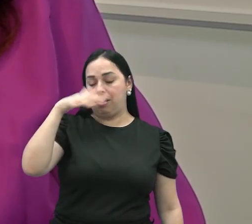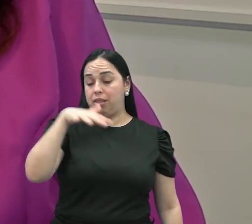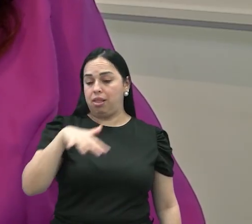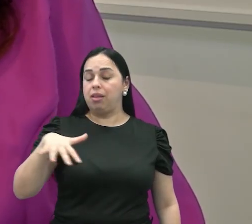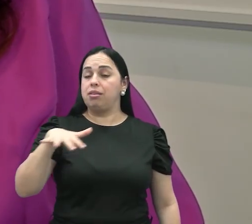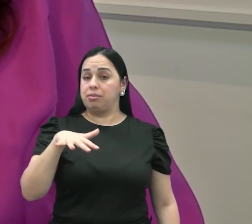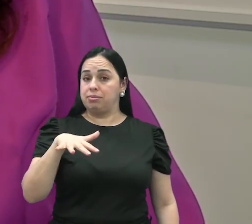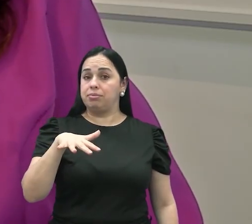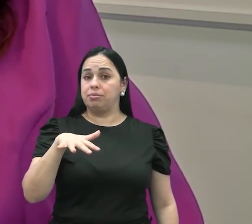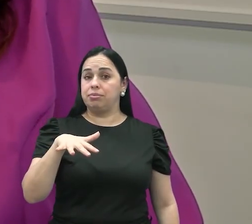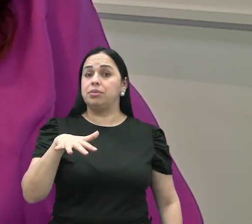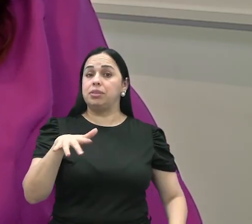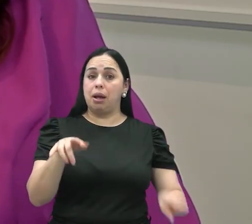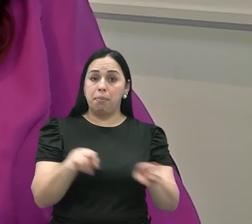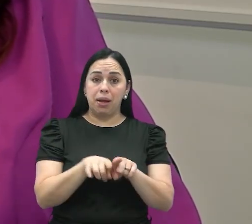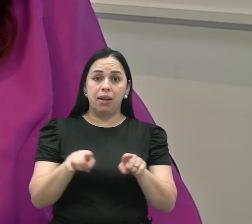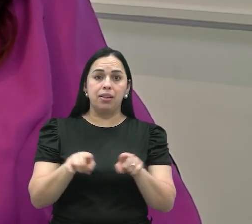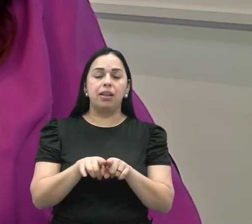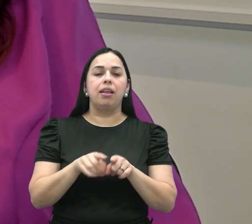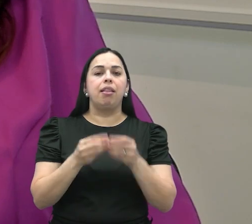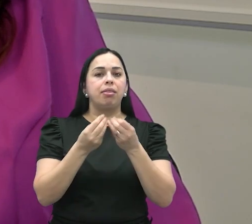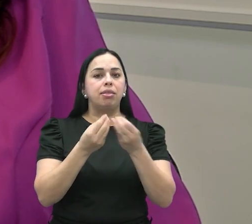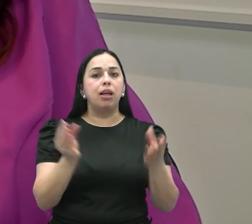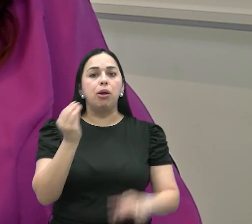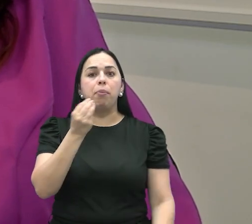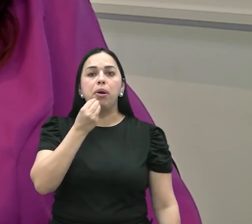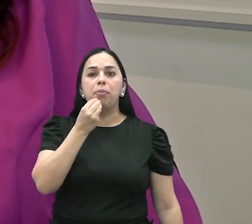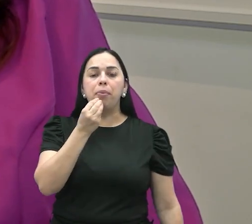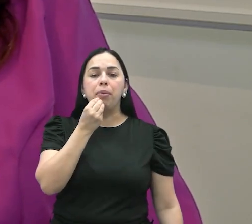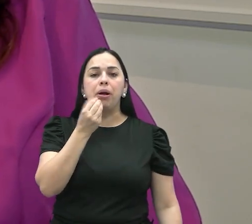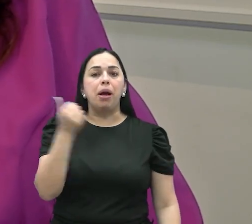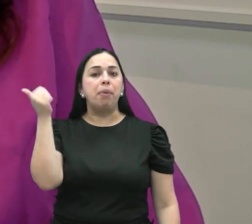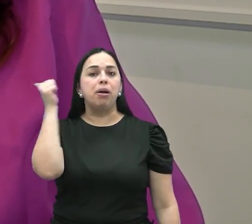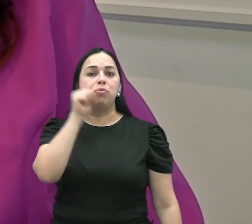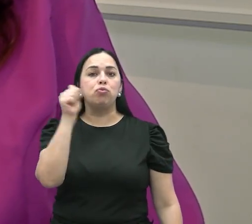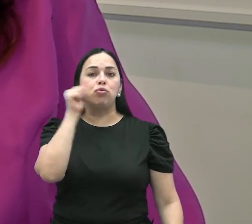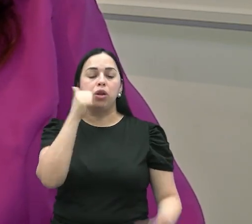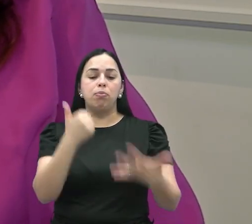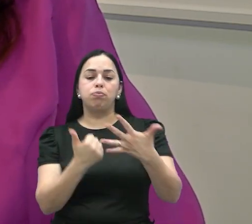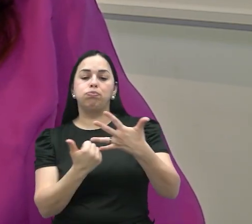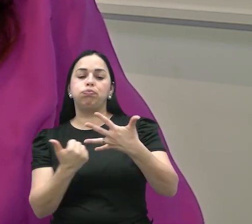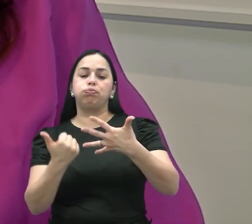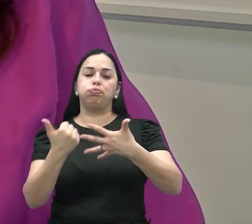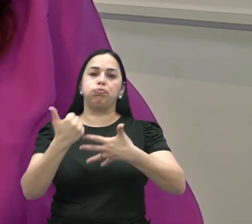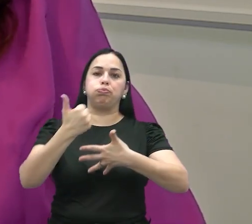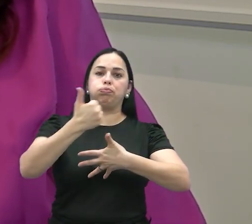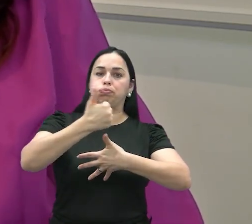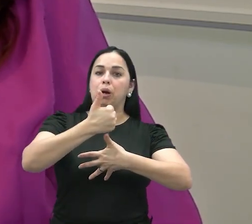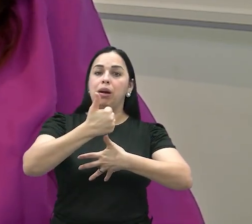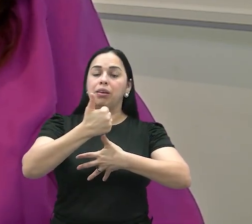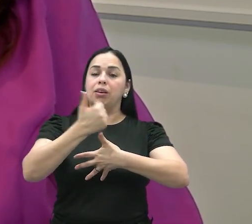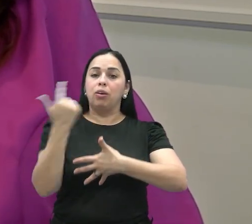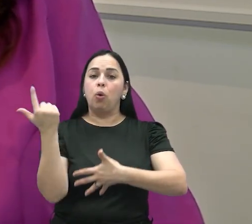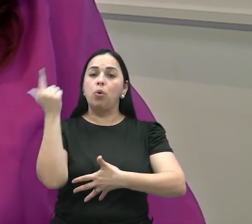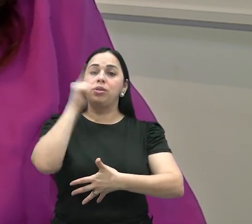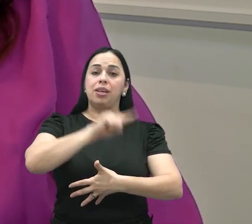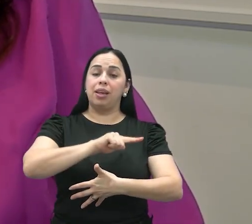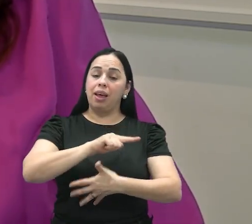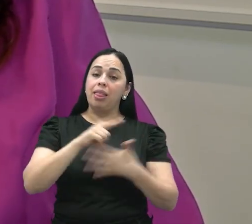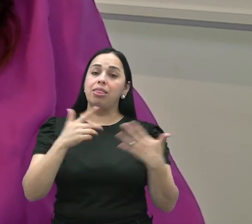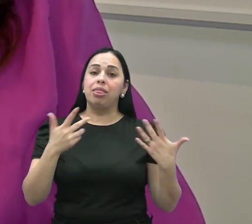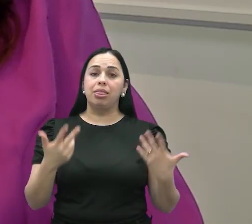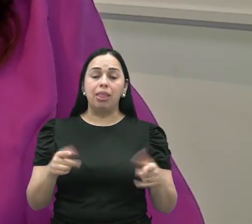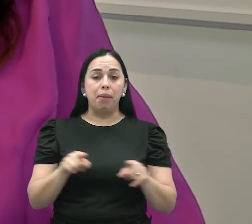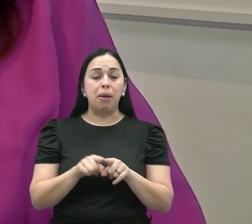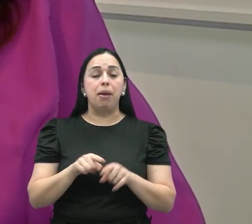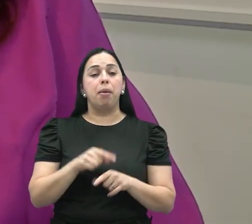inclusive promovendo oportunidades para que as mulheres possam assumir os seus lugares de destaque, levando em consideração o